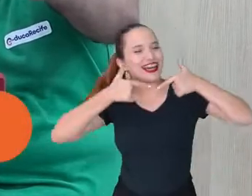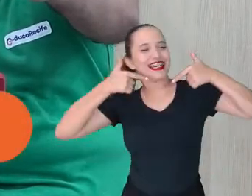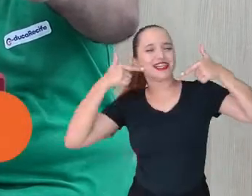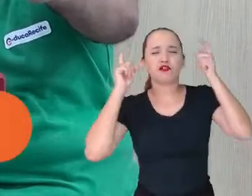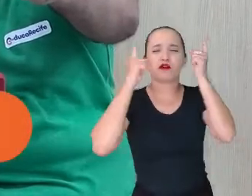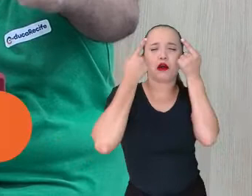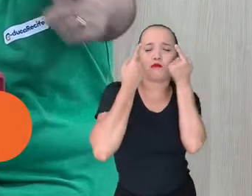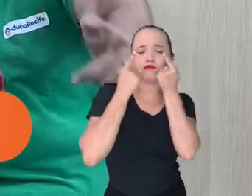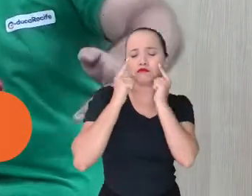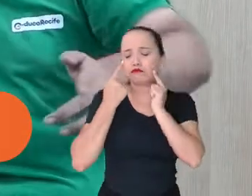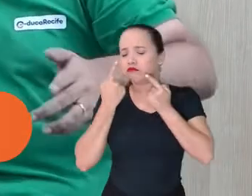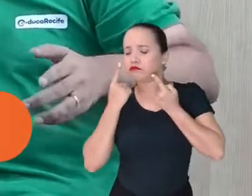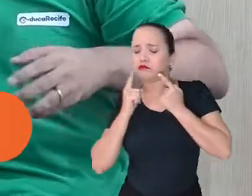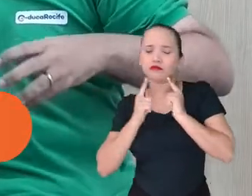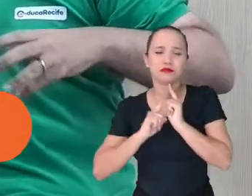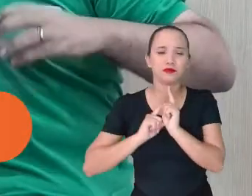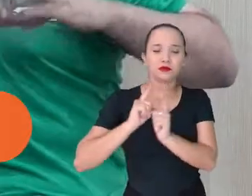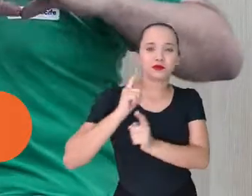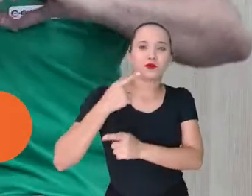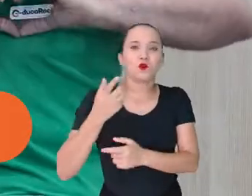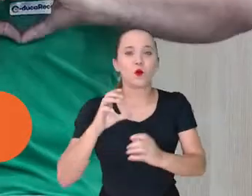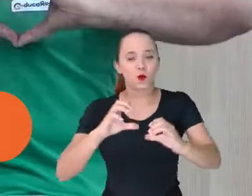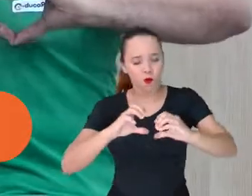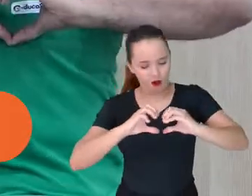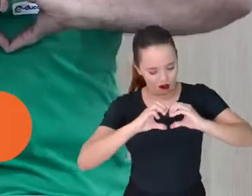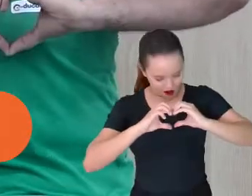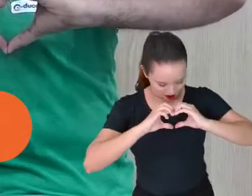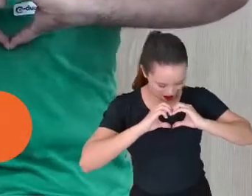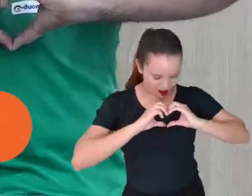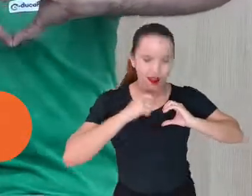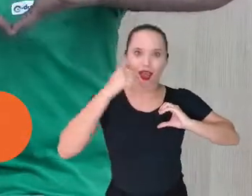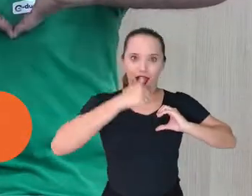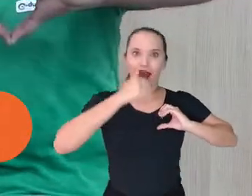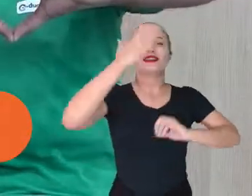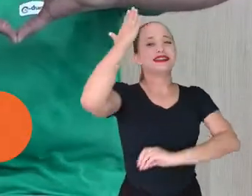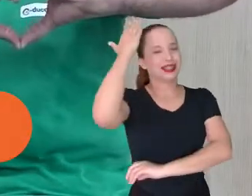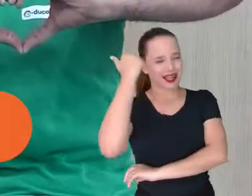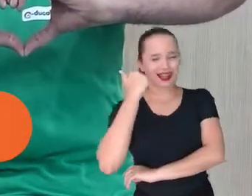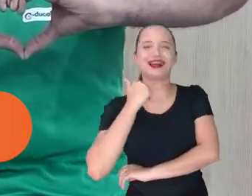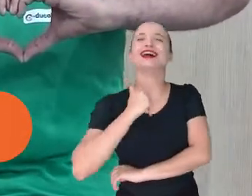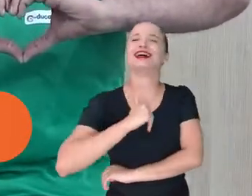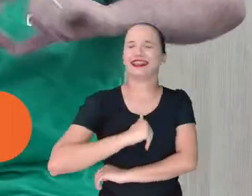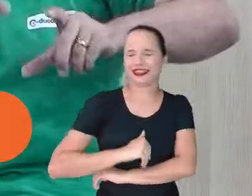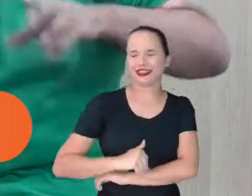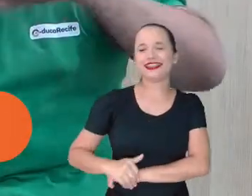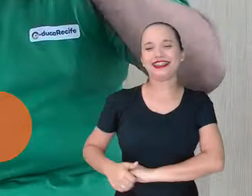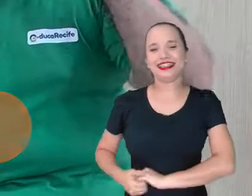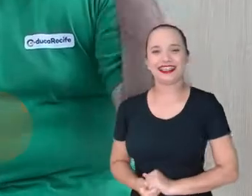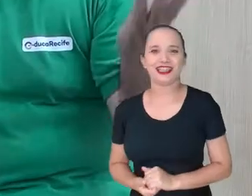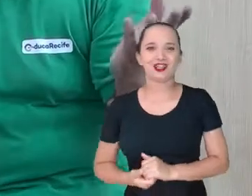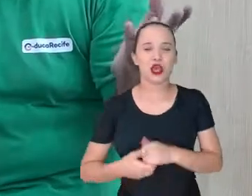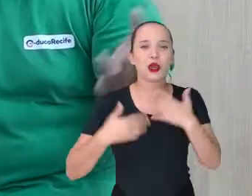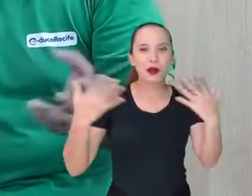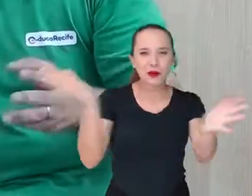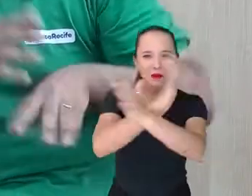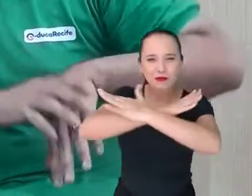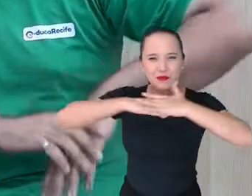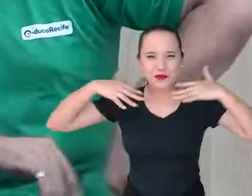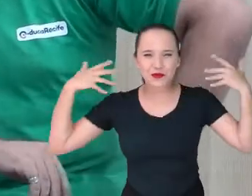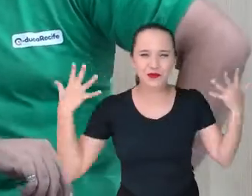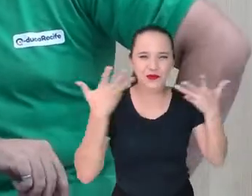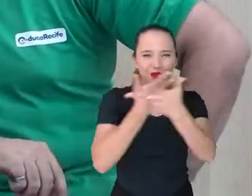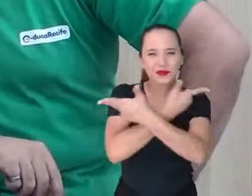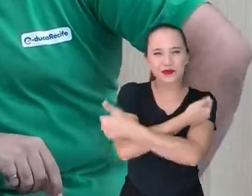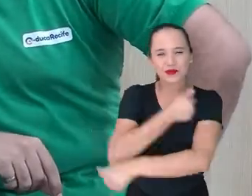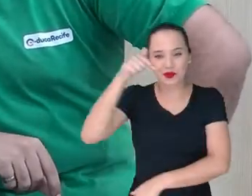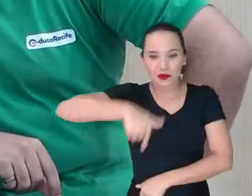faz chorar. Agora aqui, ó. O coração é quem sabe. Olha o rostinho lindo passando